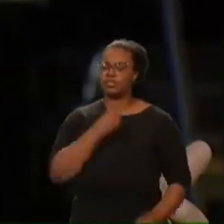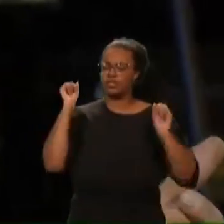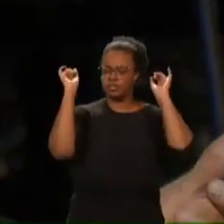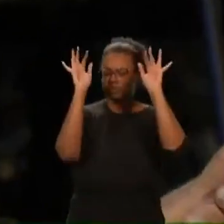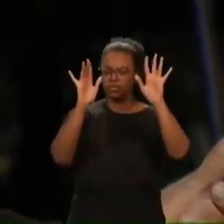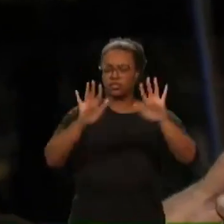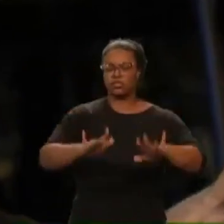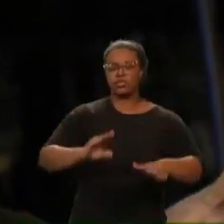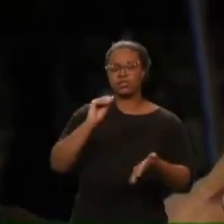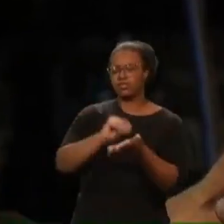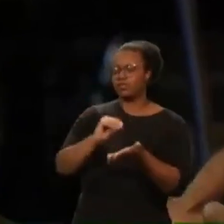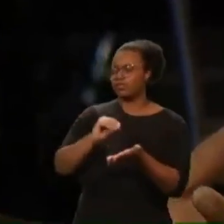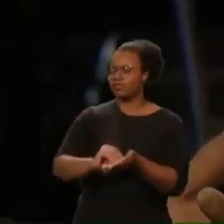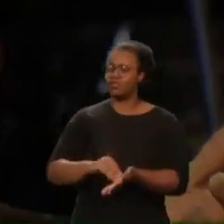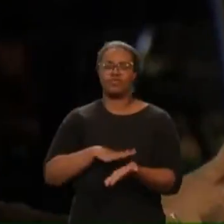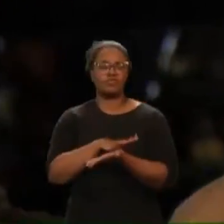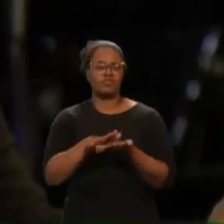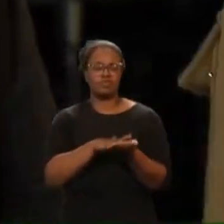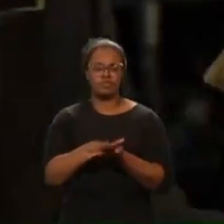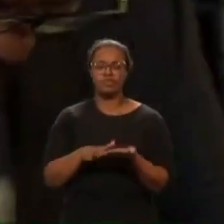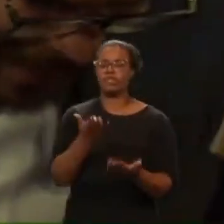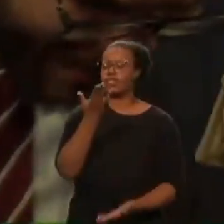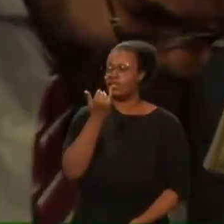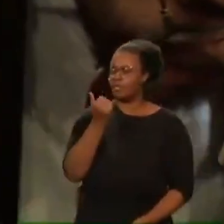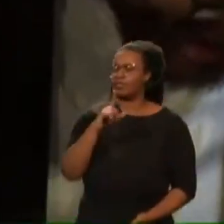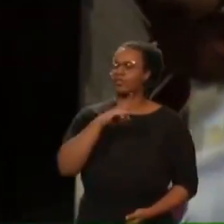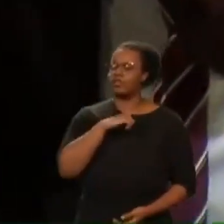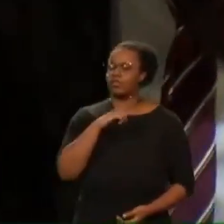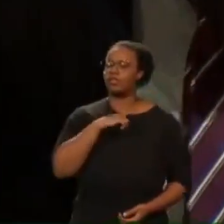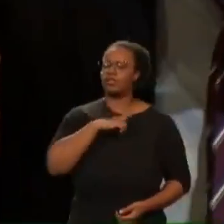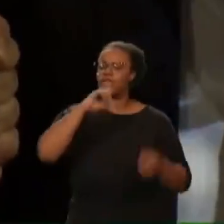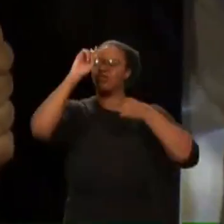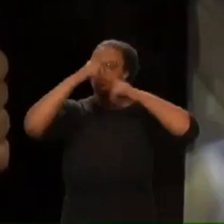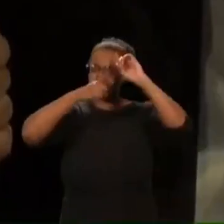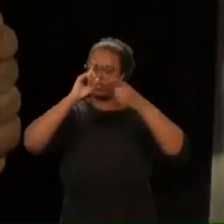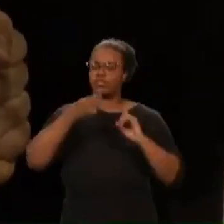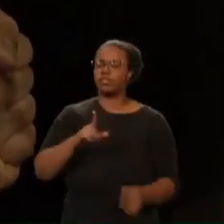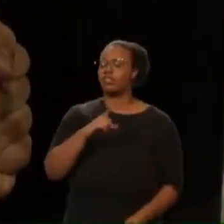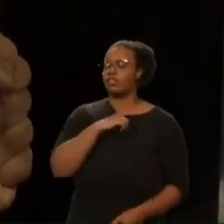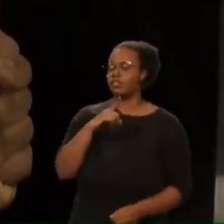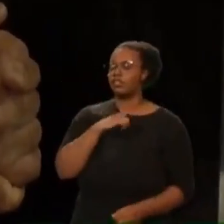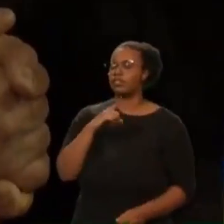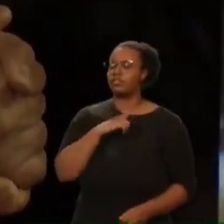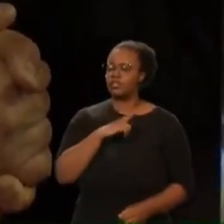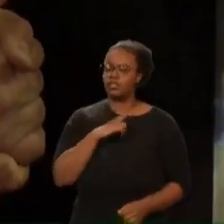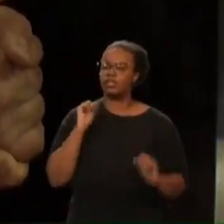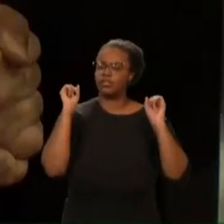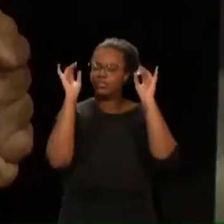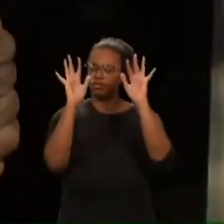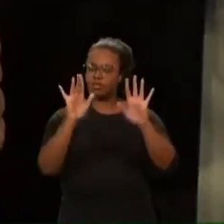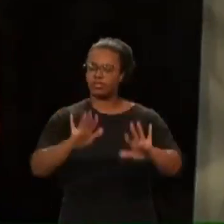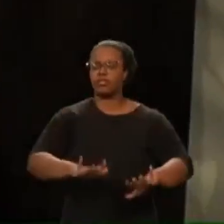faltará haverá provisão haverá mantimento haverá liberalidade haverá Deus mais e mais sobre eles